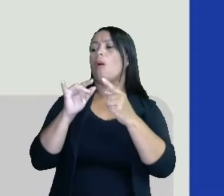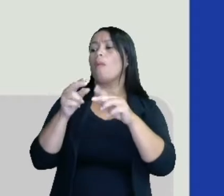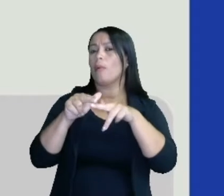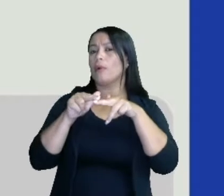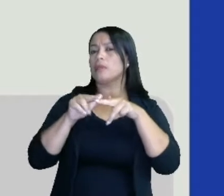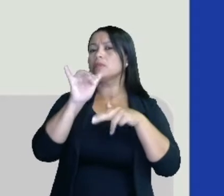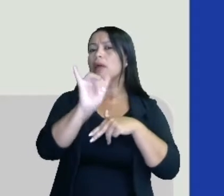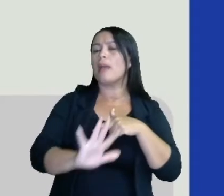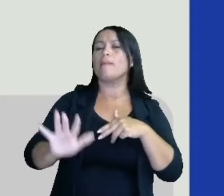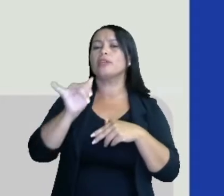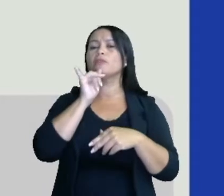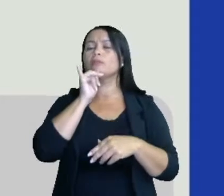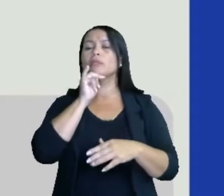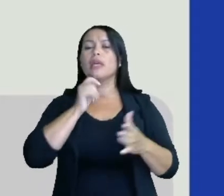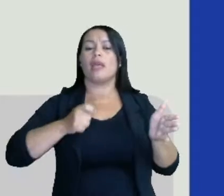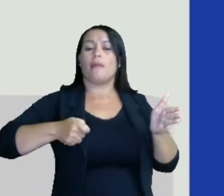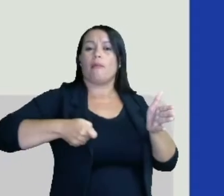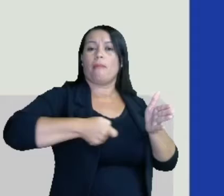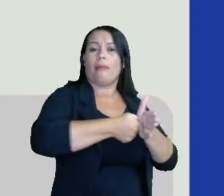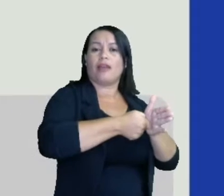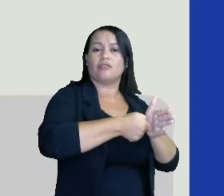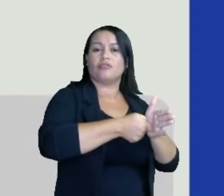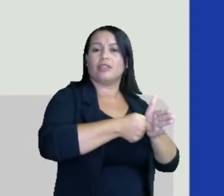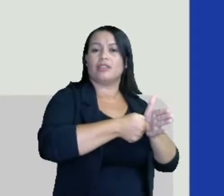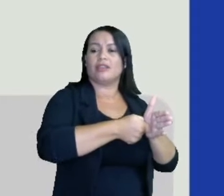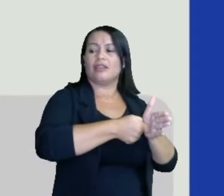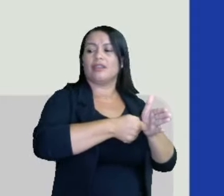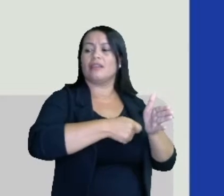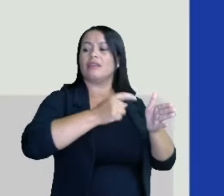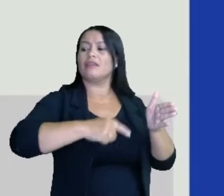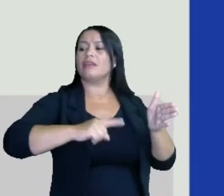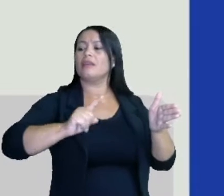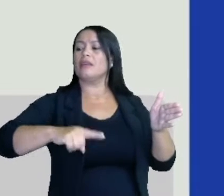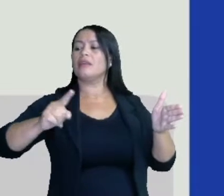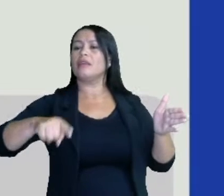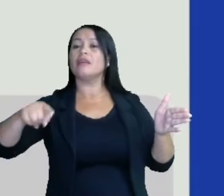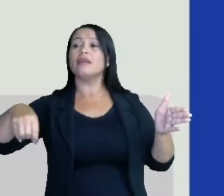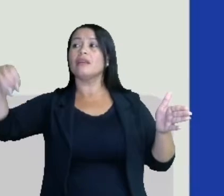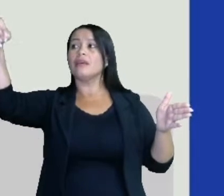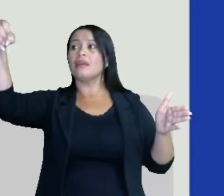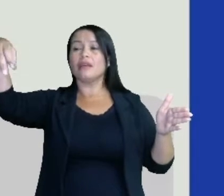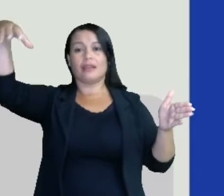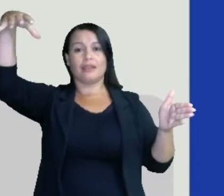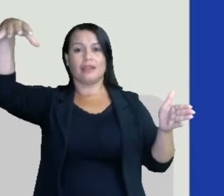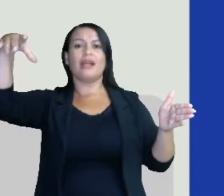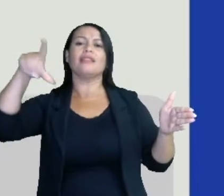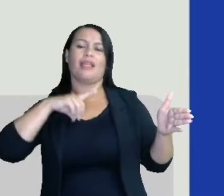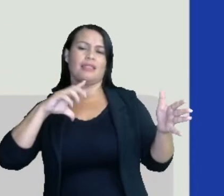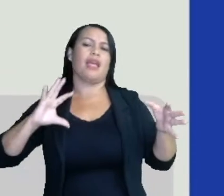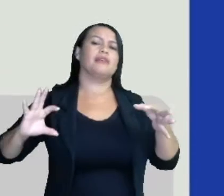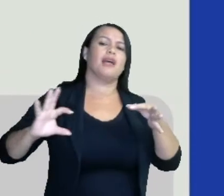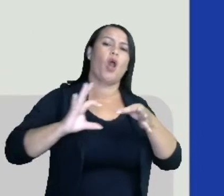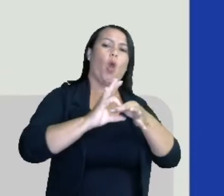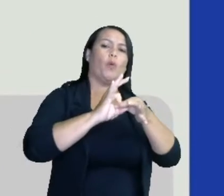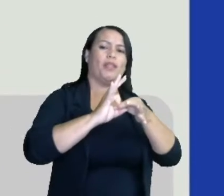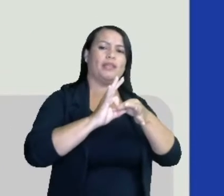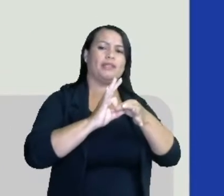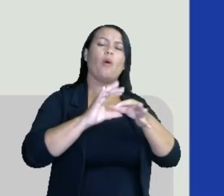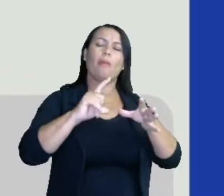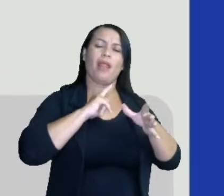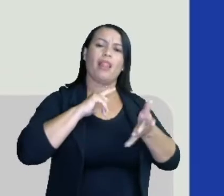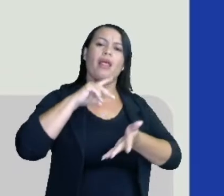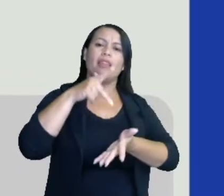imagem, ó, da tomada seguindo ali, ó. Porque tem que ter essa conexão, né? Para que haja realmente